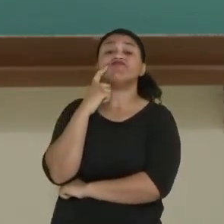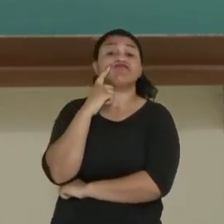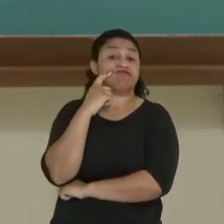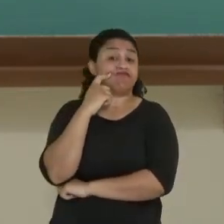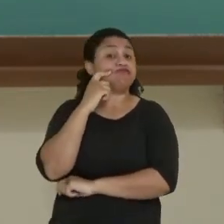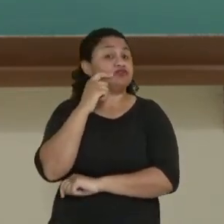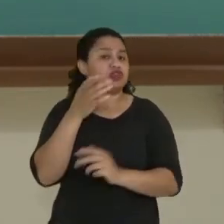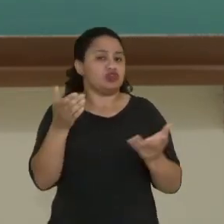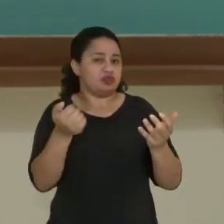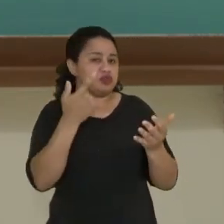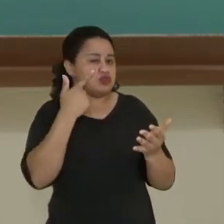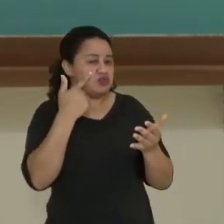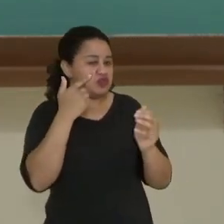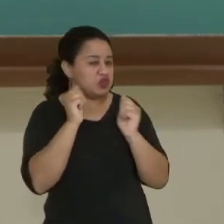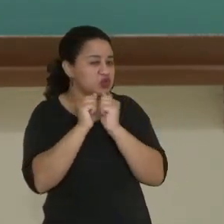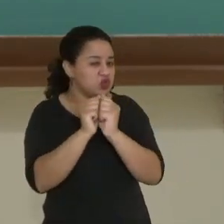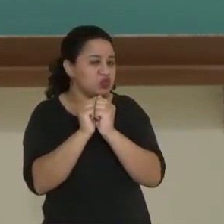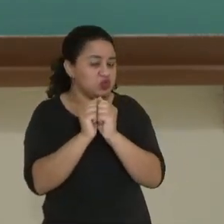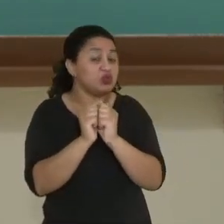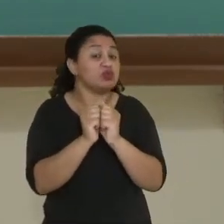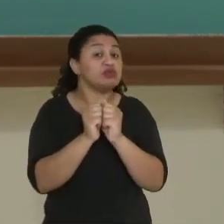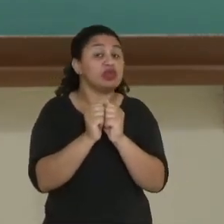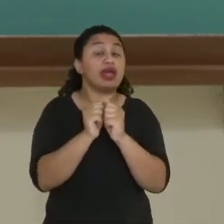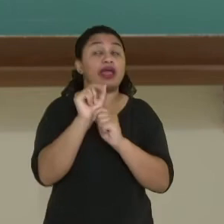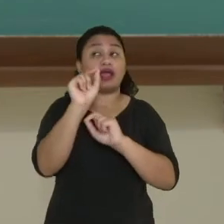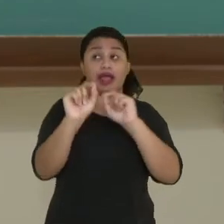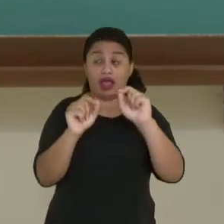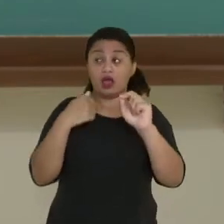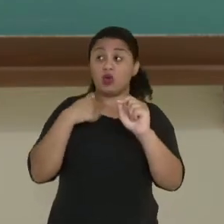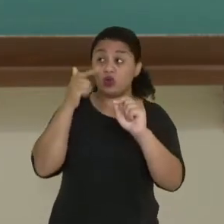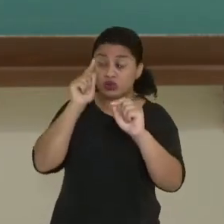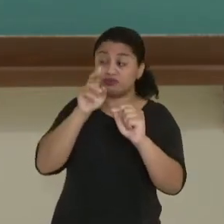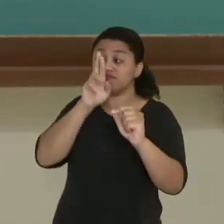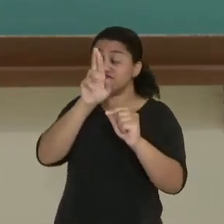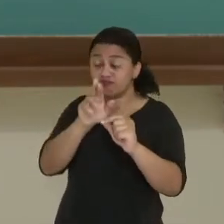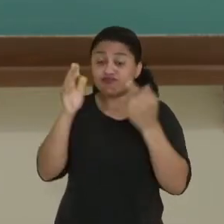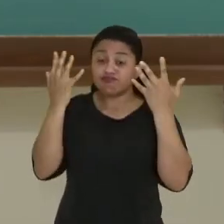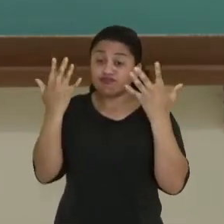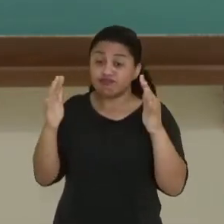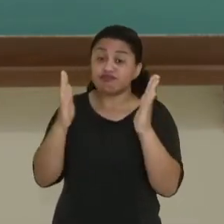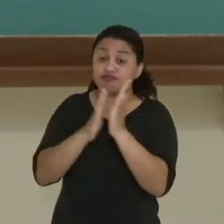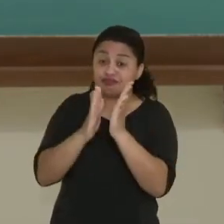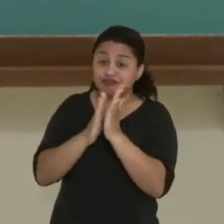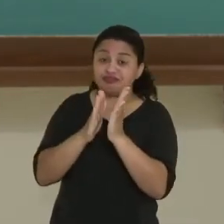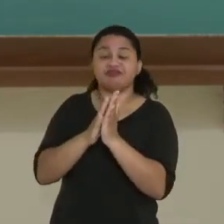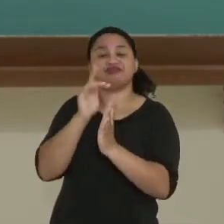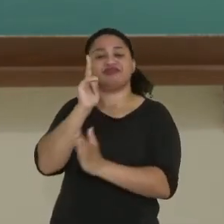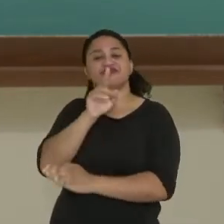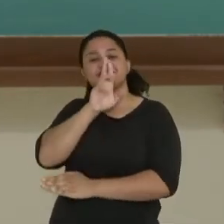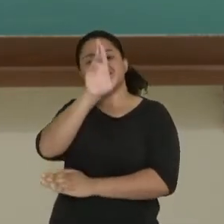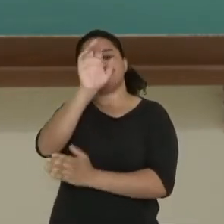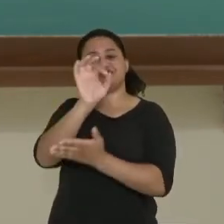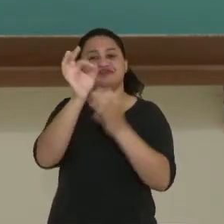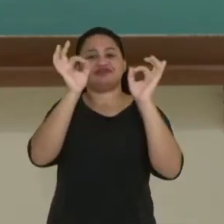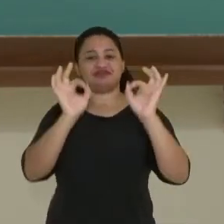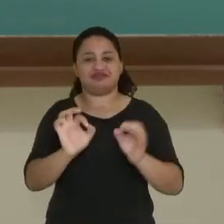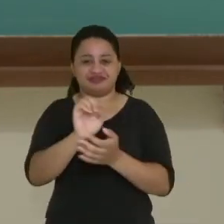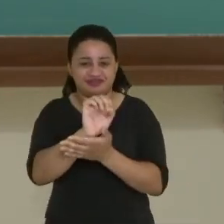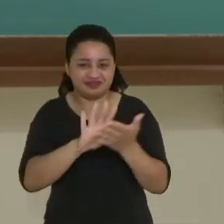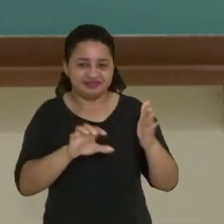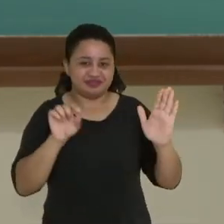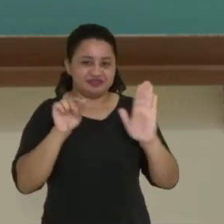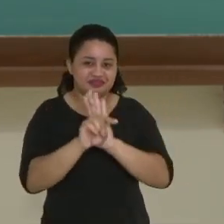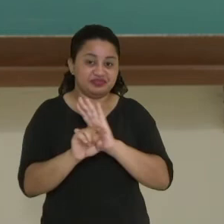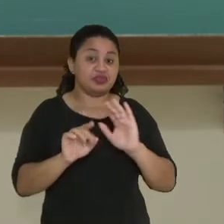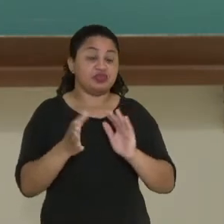conferir juntos, né? E parabéns para quem prestou atenção e vai acertar então esta pergunta,